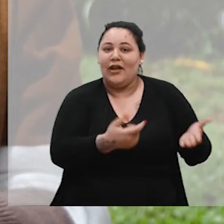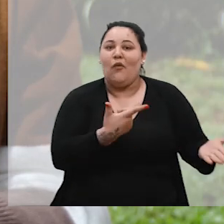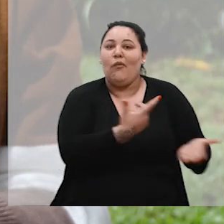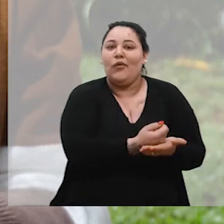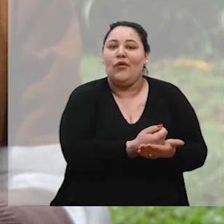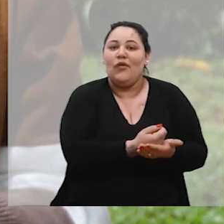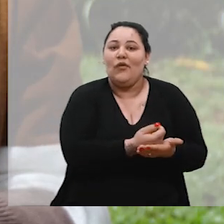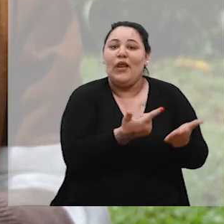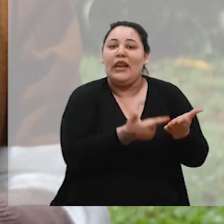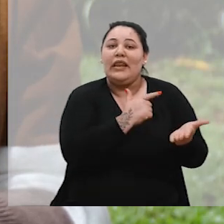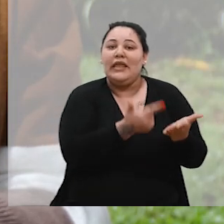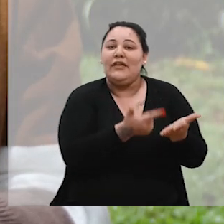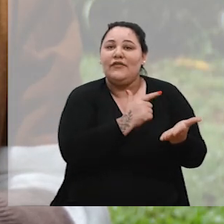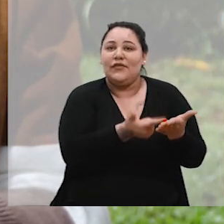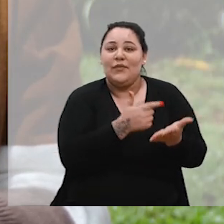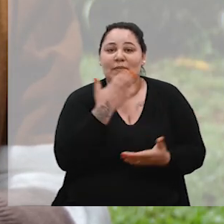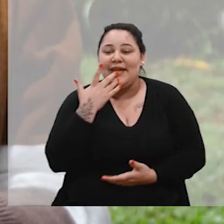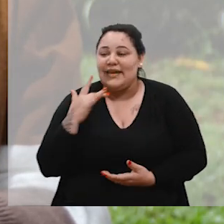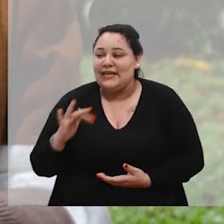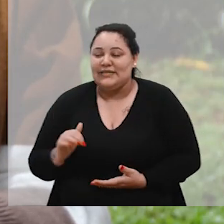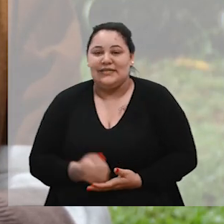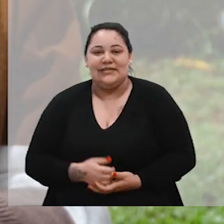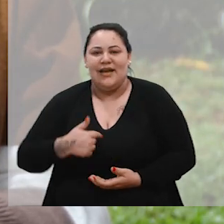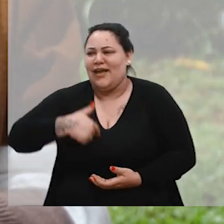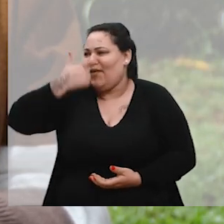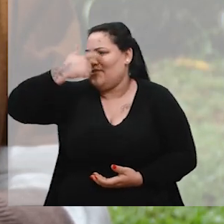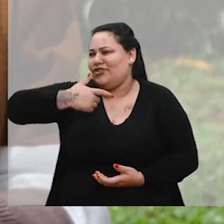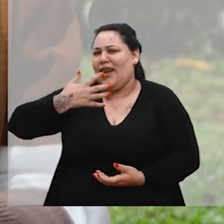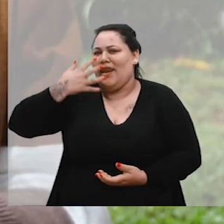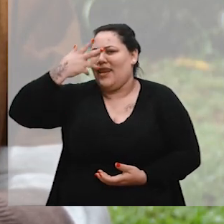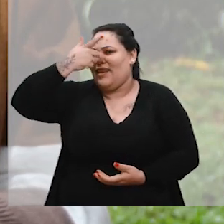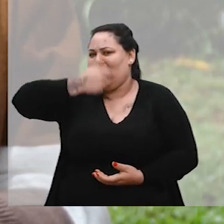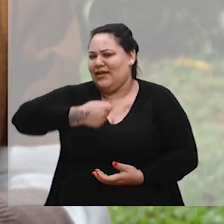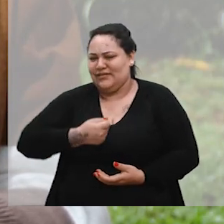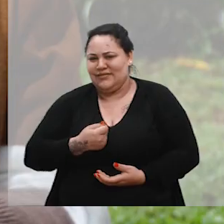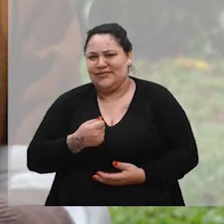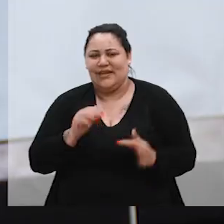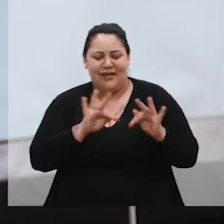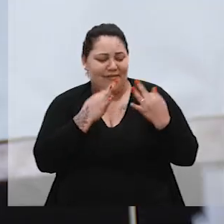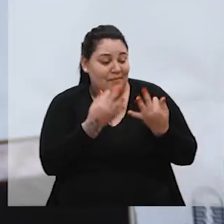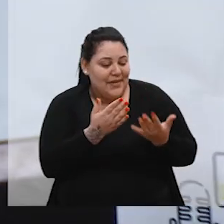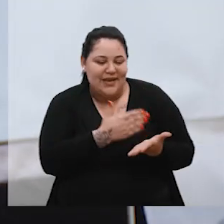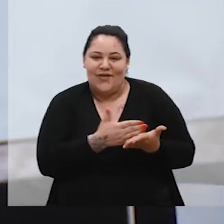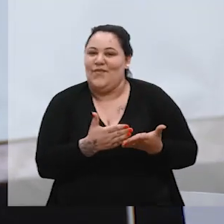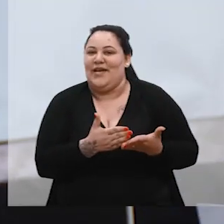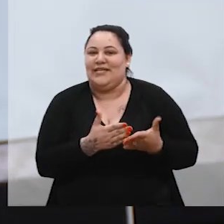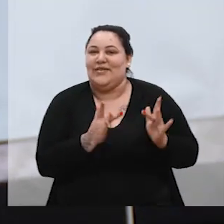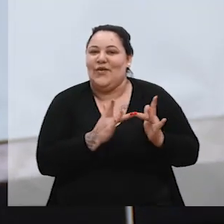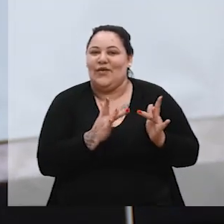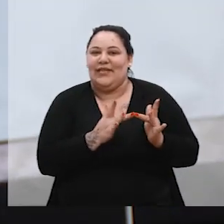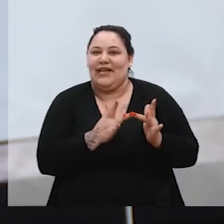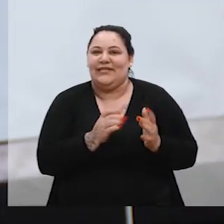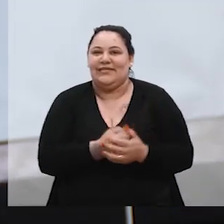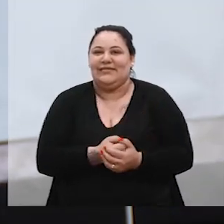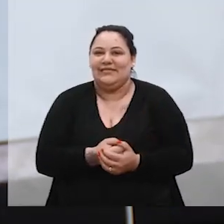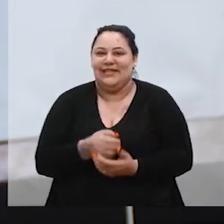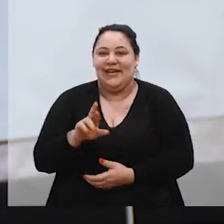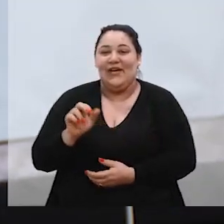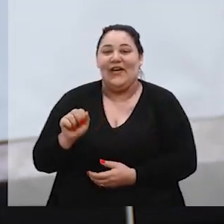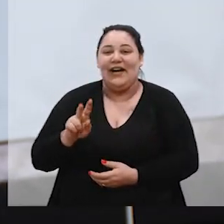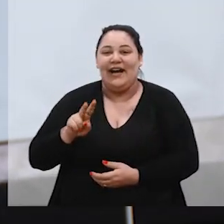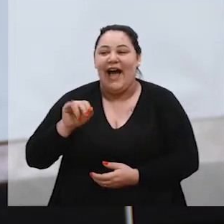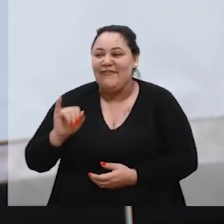eu achei maravilhoso isso, é na família que se começa, né? O Ravi já nasce lendo.